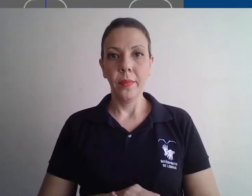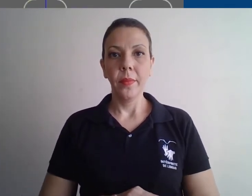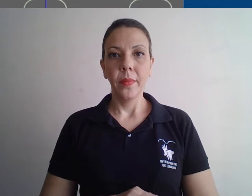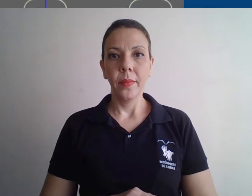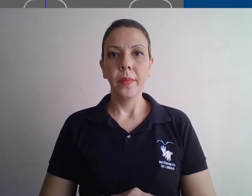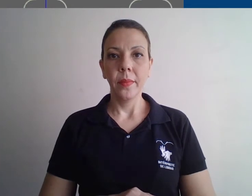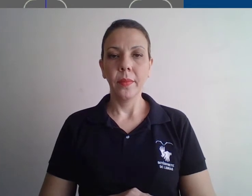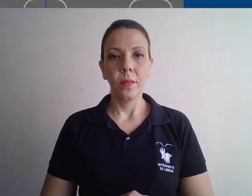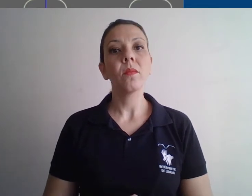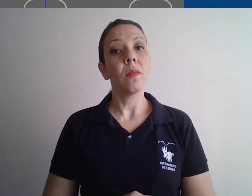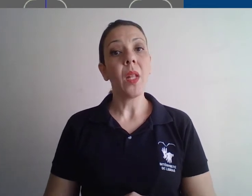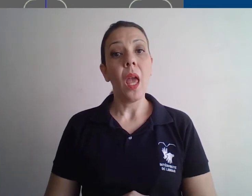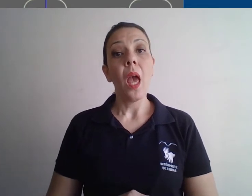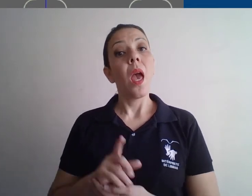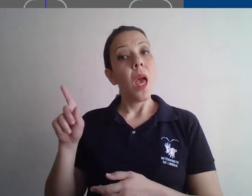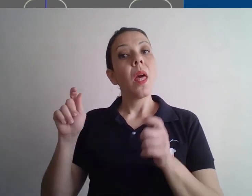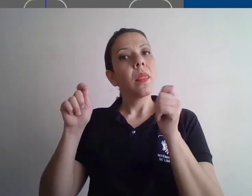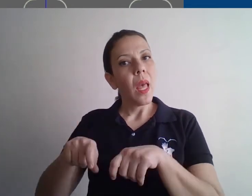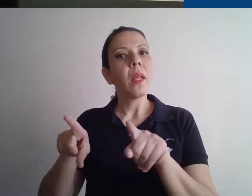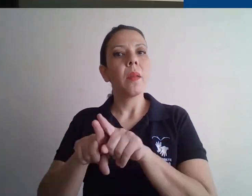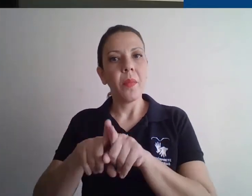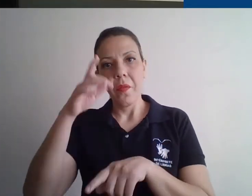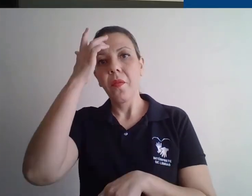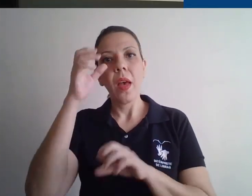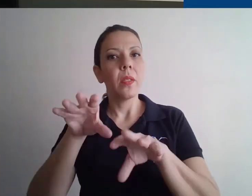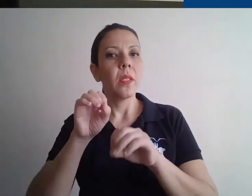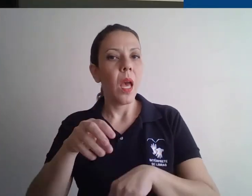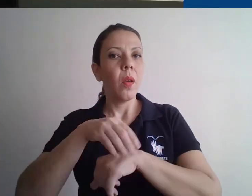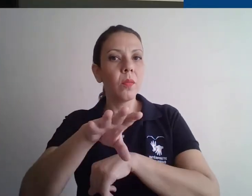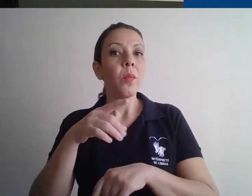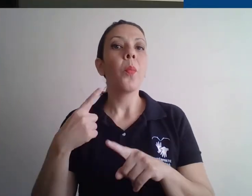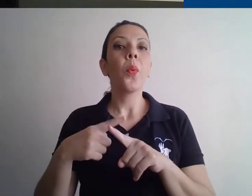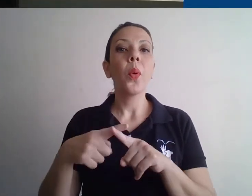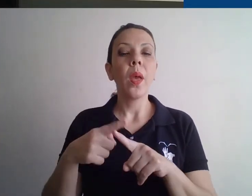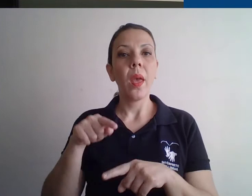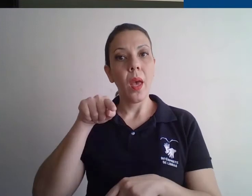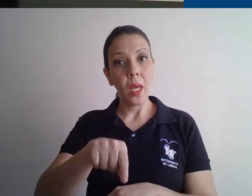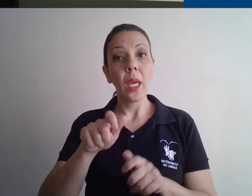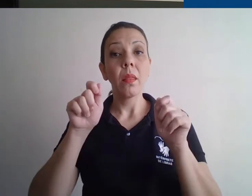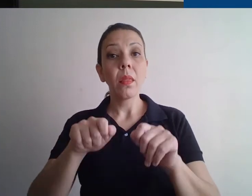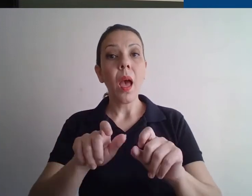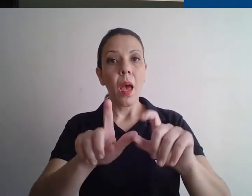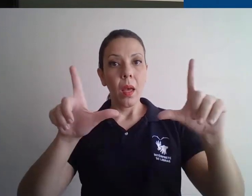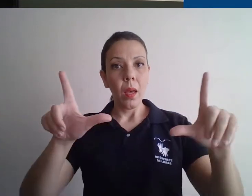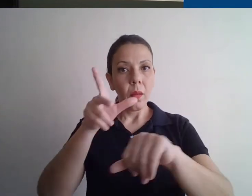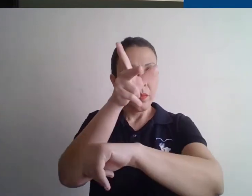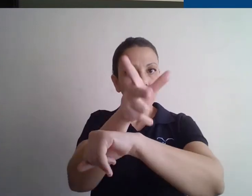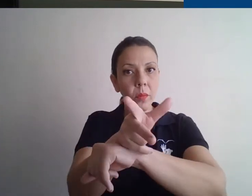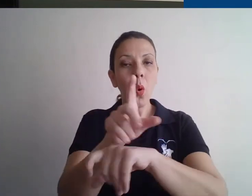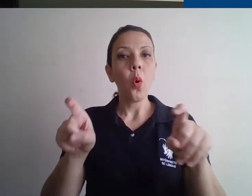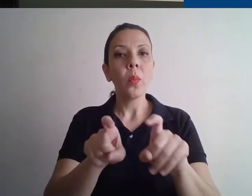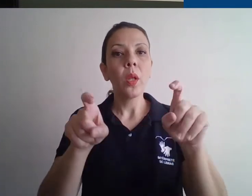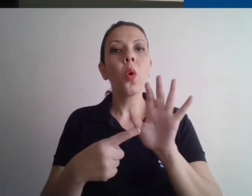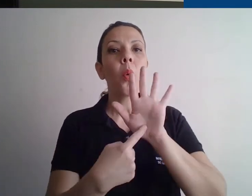aqui que tem uma separação entre os módulos. Então também é uma maneira muito prática de se passar conteúdo para os alunos hoje em dia, porque com ela